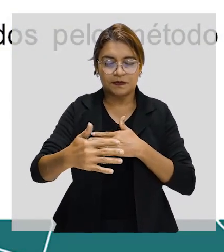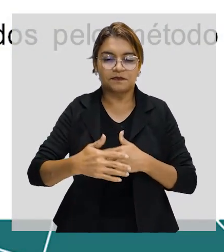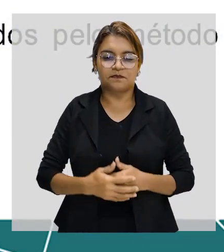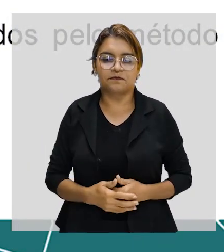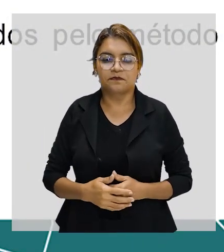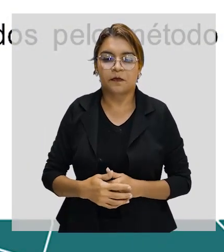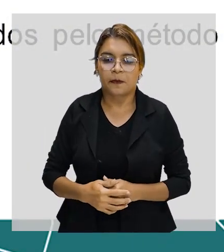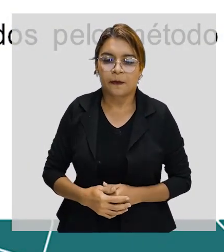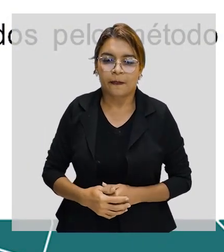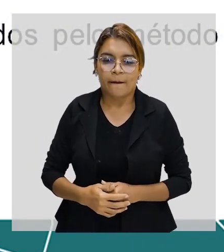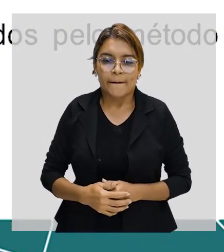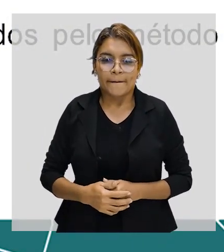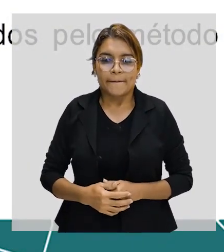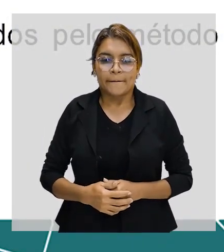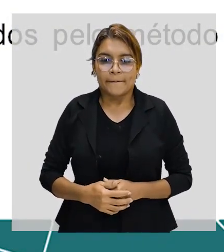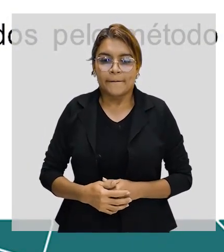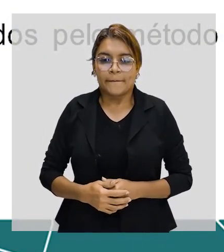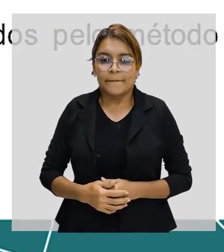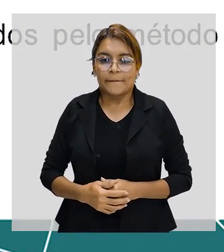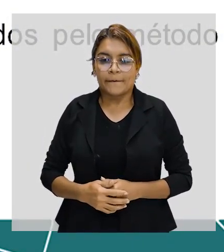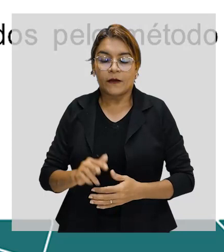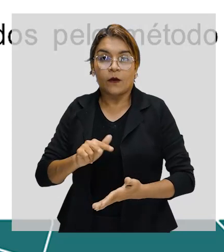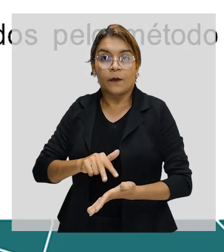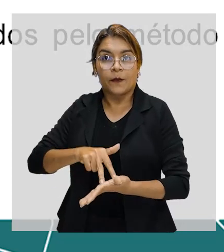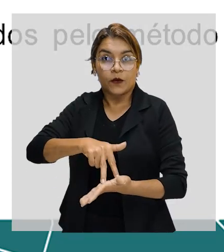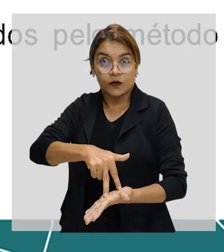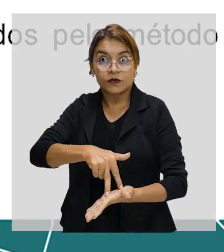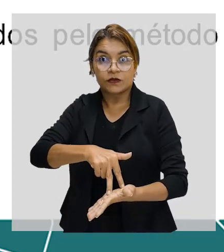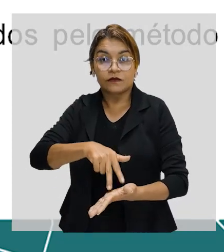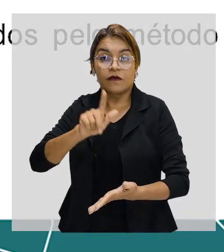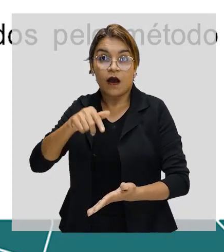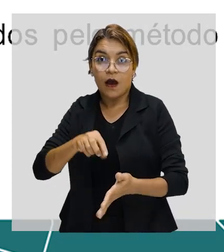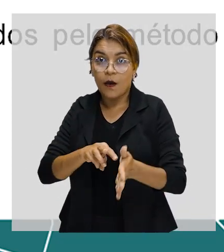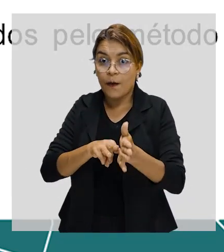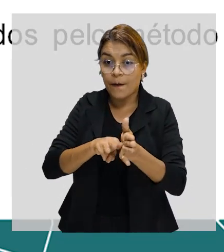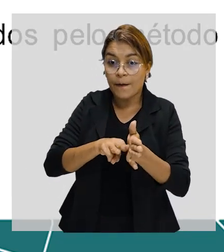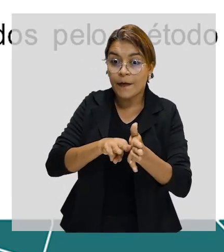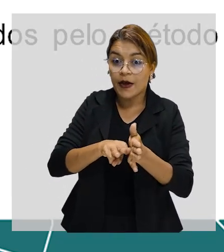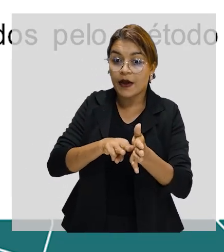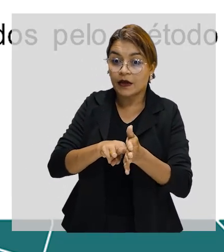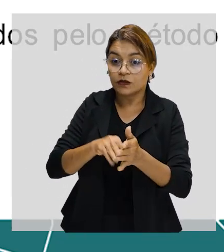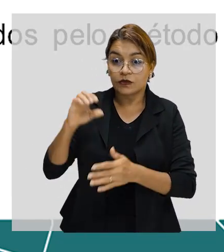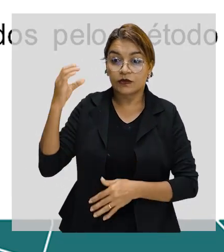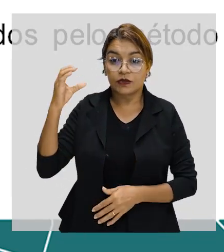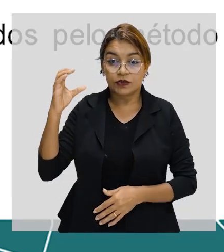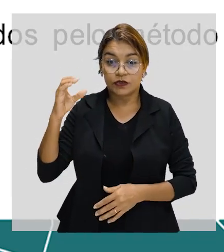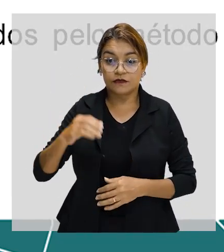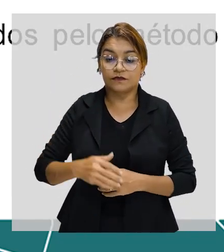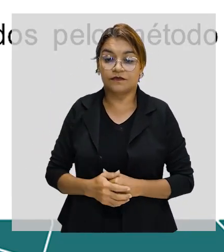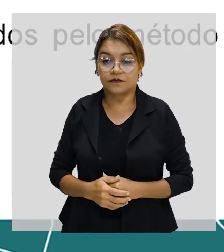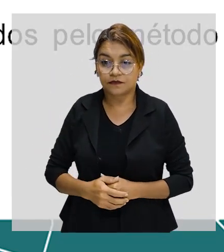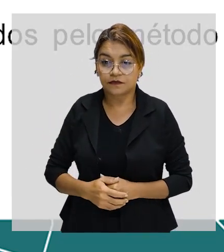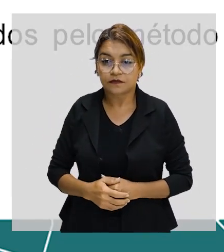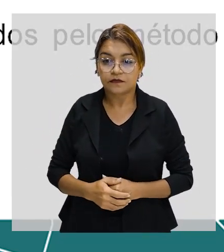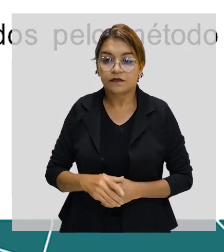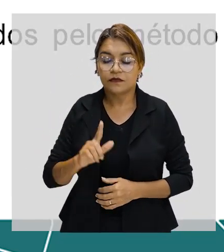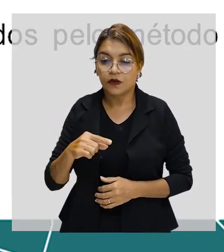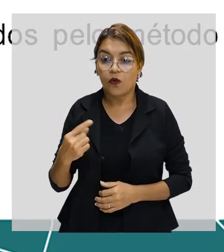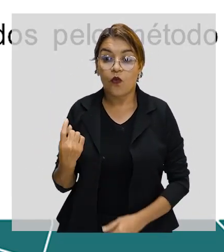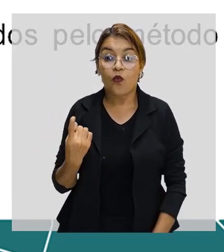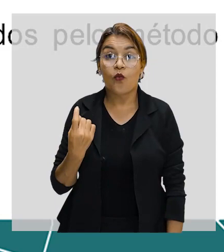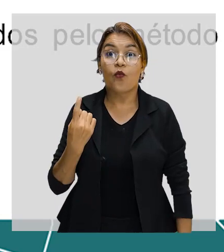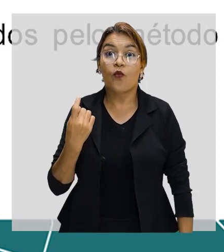o positivismo, o método científico, anota isso aí no caderno, tá? Para o positivismo, o método científico